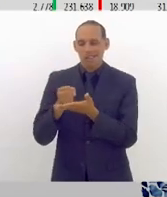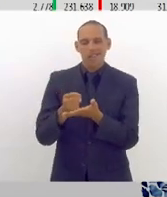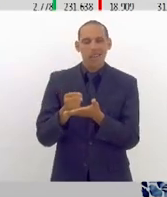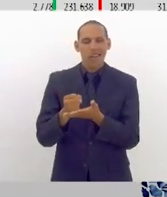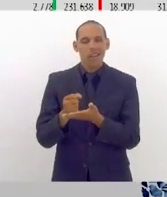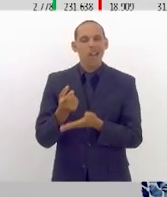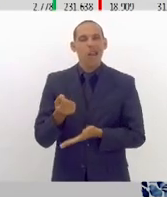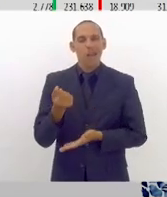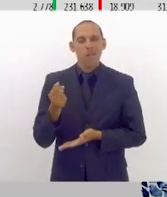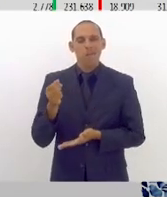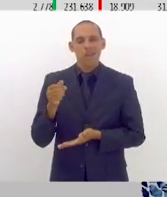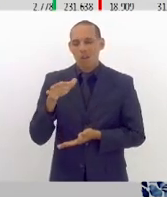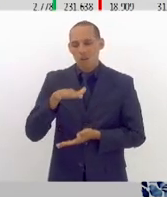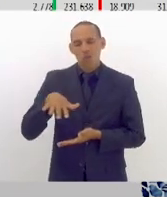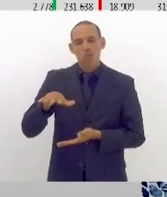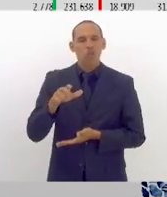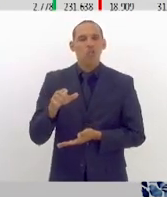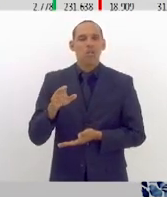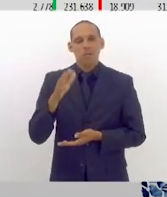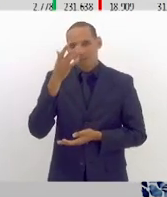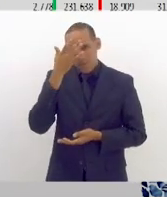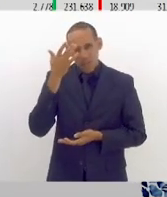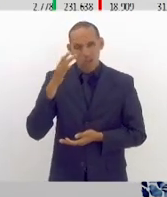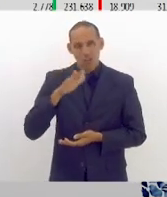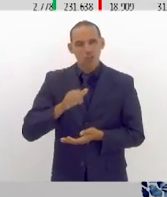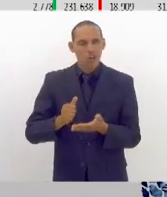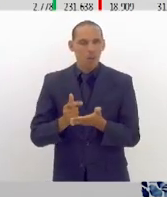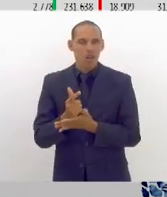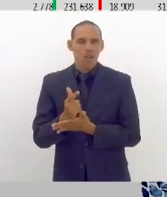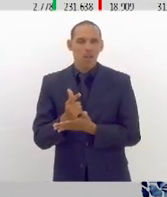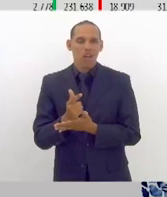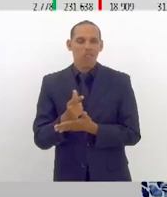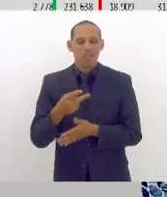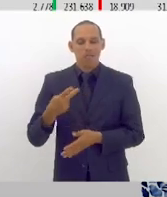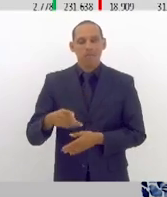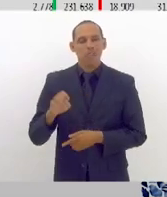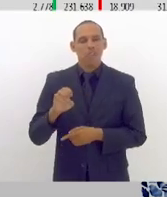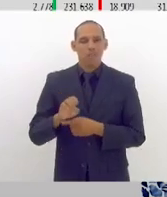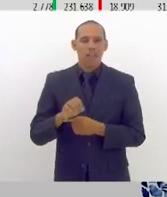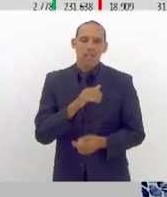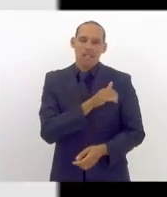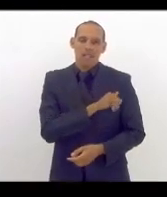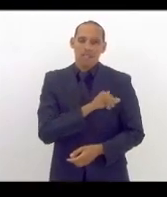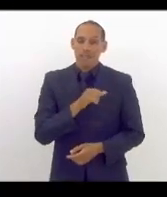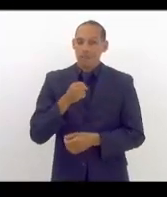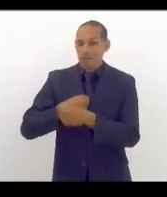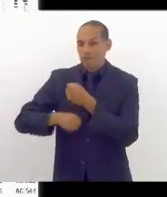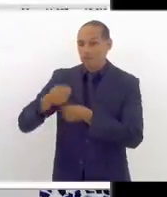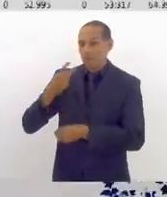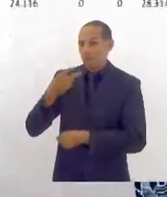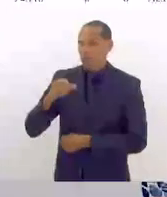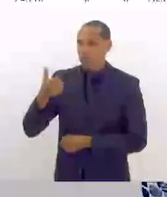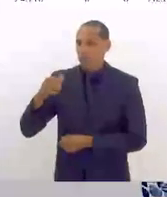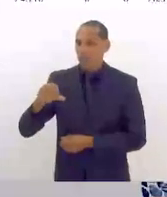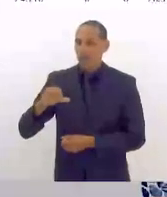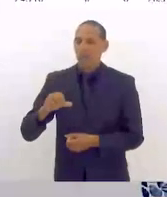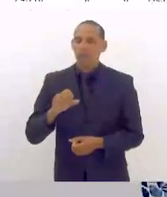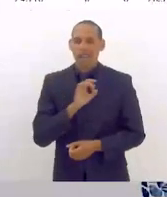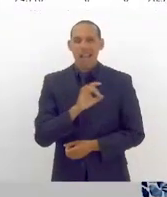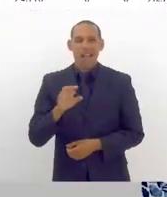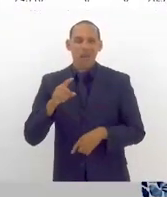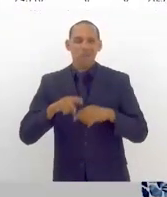consumidor disponível na no estado do Rio de Janeiro em 2019 por produto